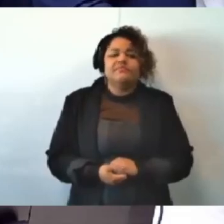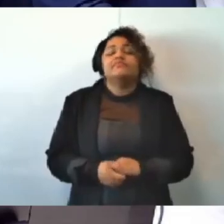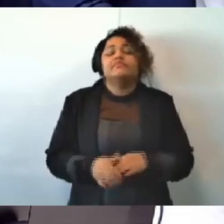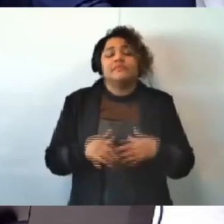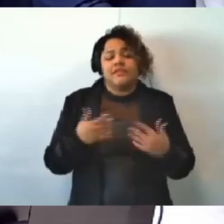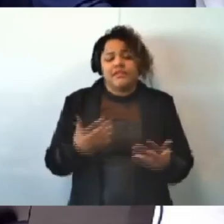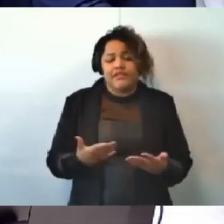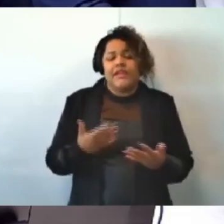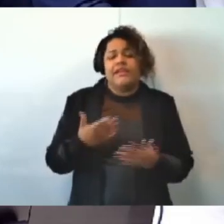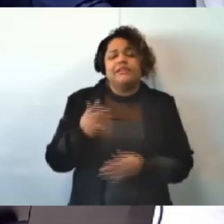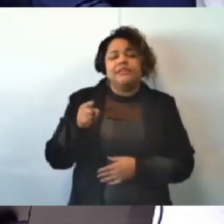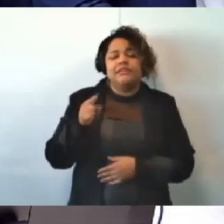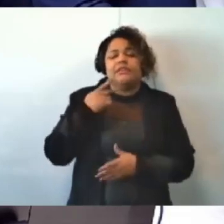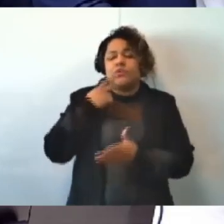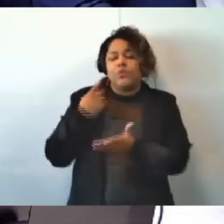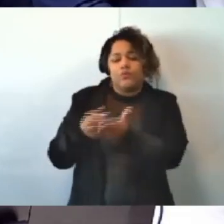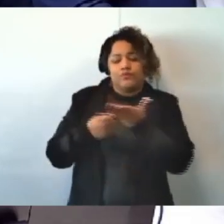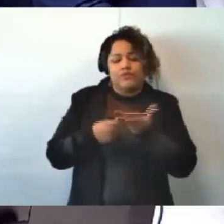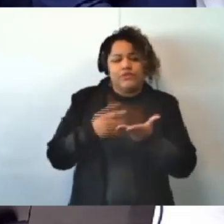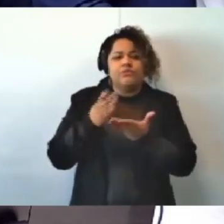discussão.